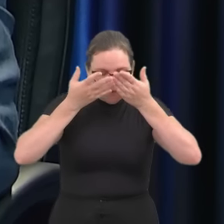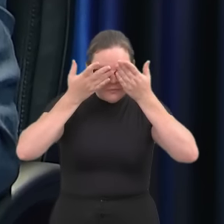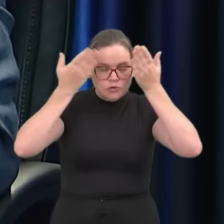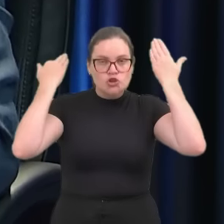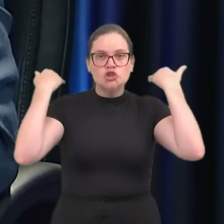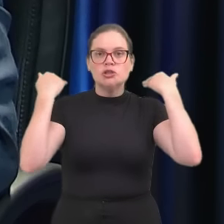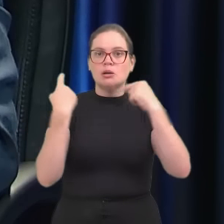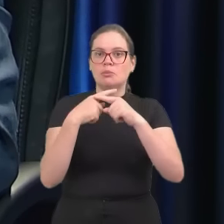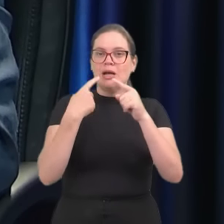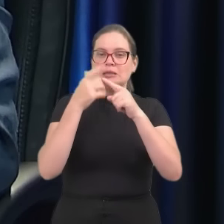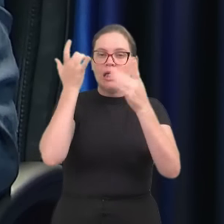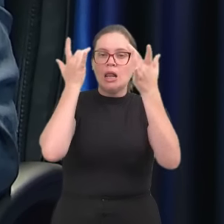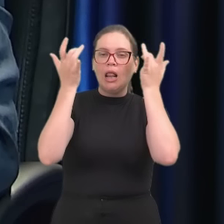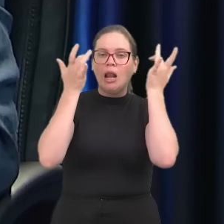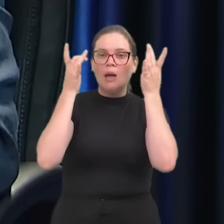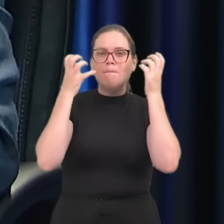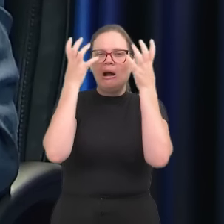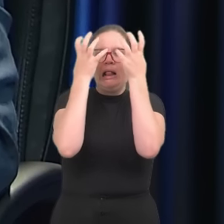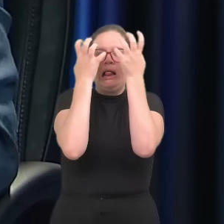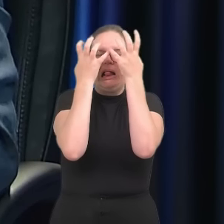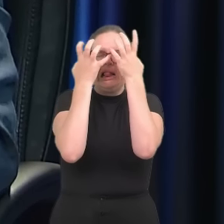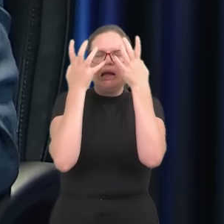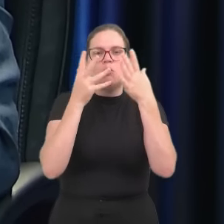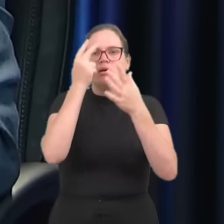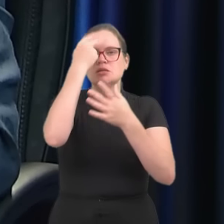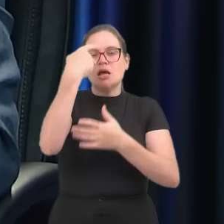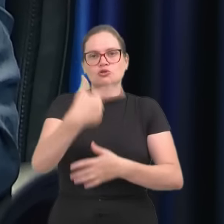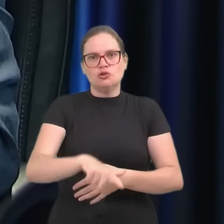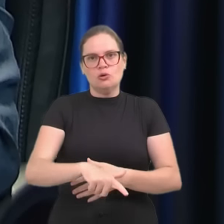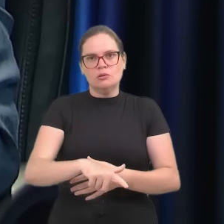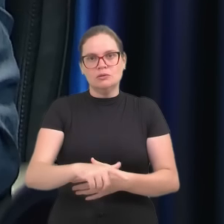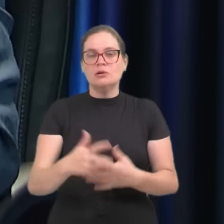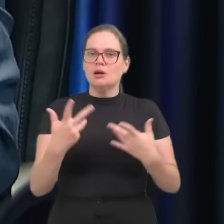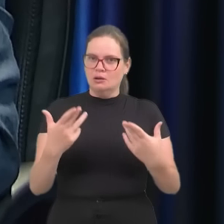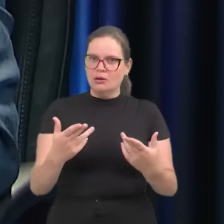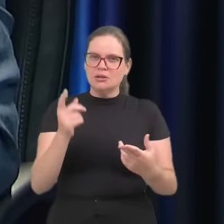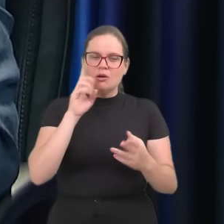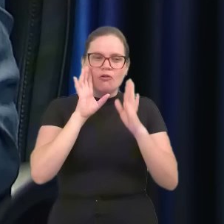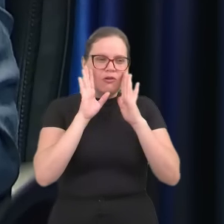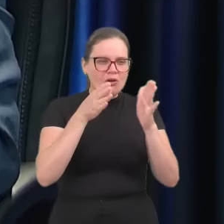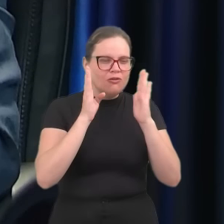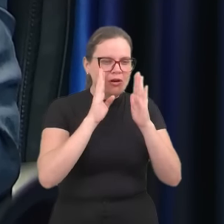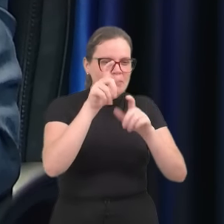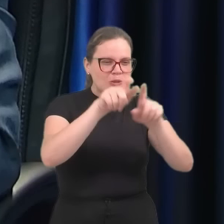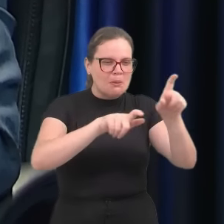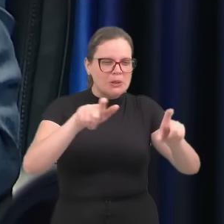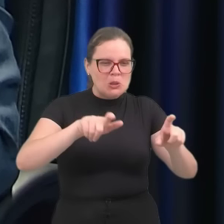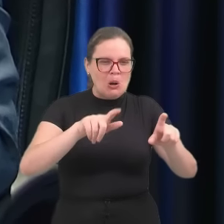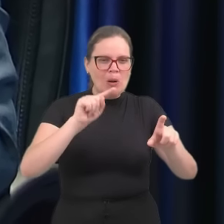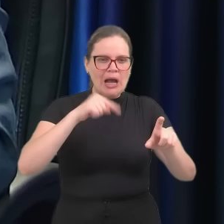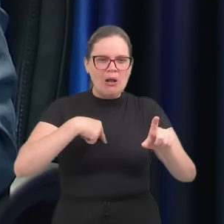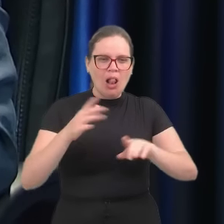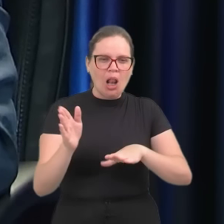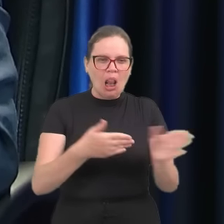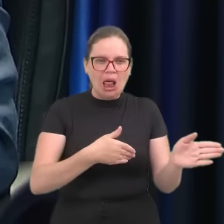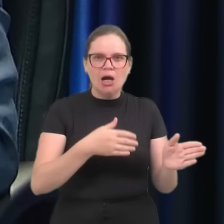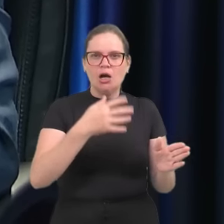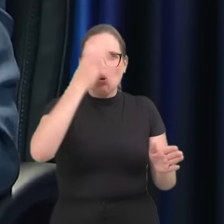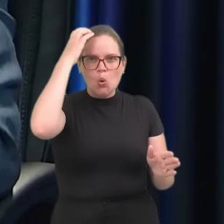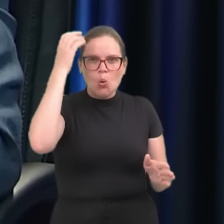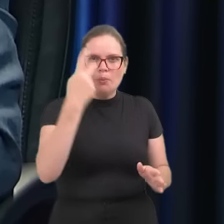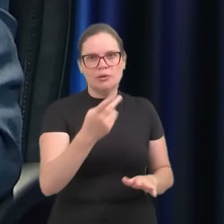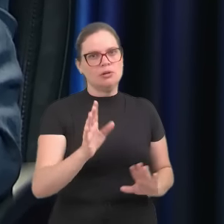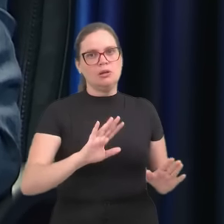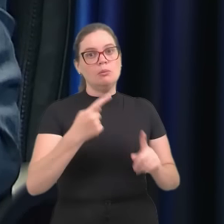Tira o barro, porque se o barro ficar por muito tempo no olho, vai trazer cegueira novamente. Mas ninguém deve nada a ninguém,